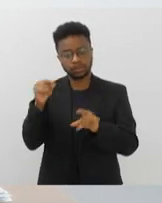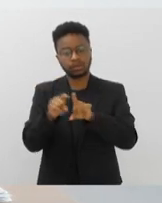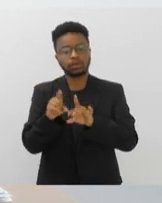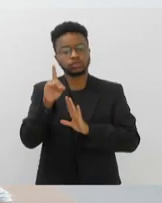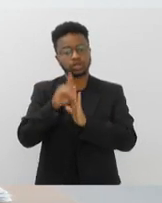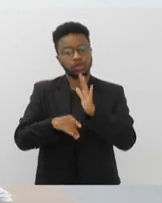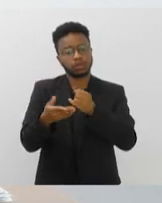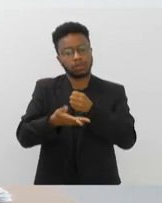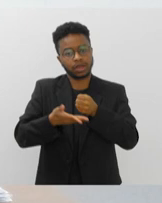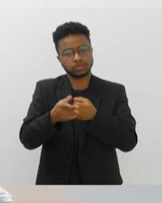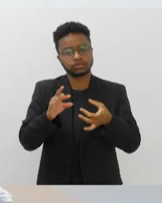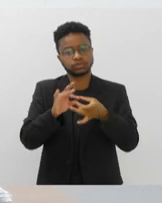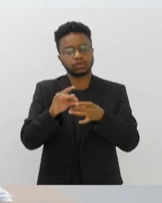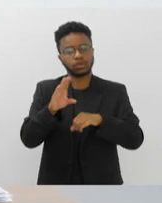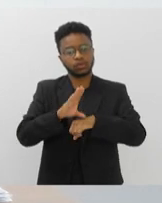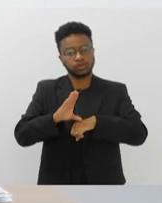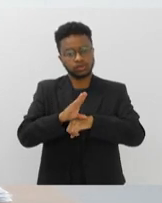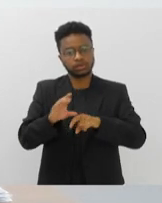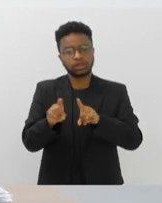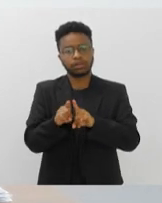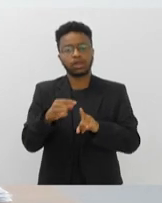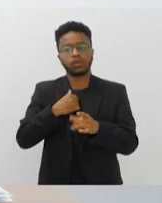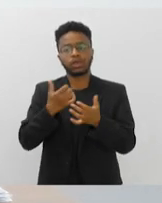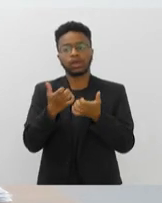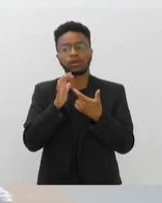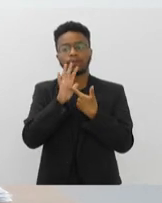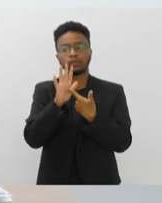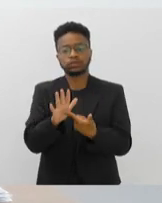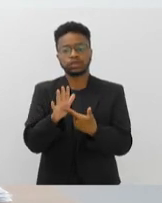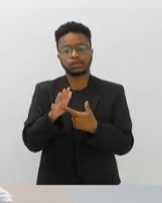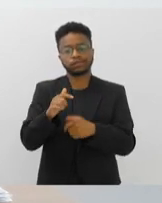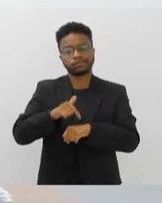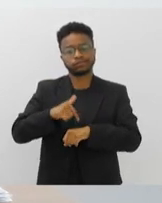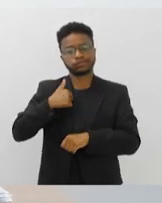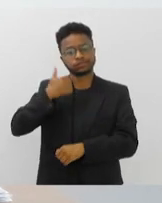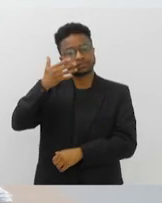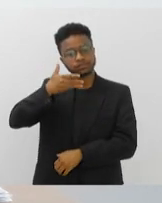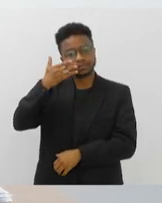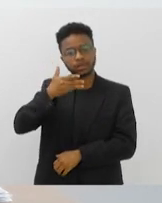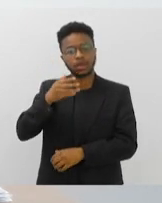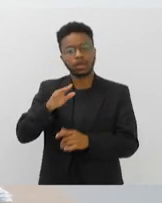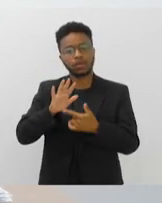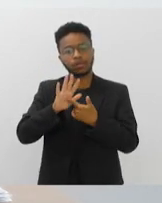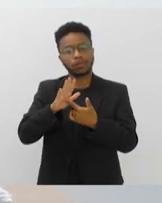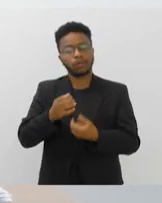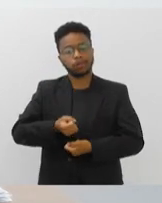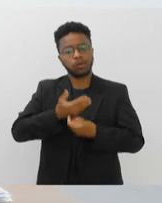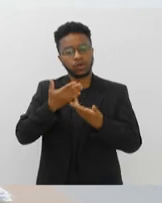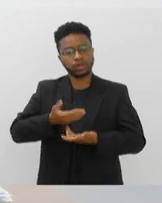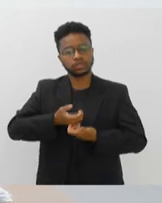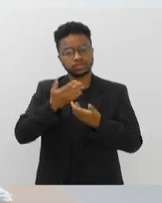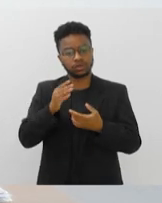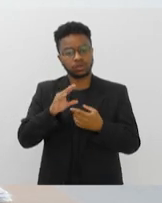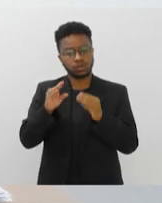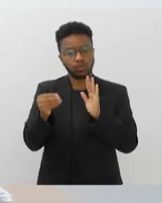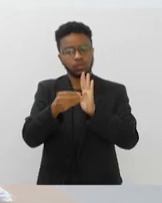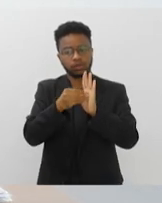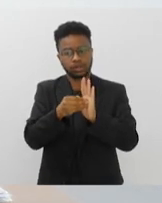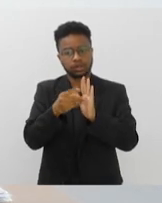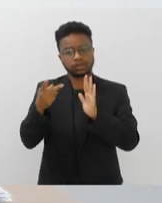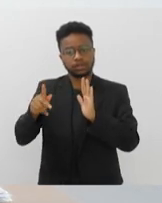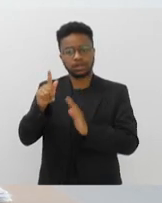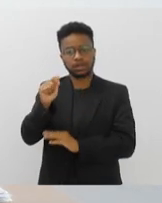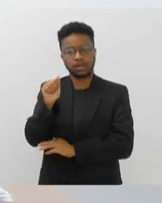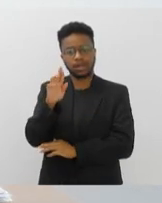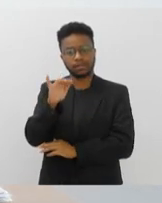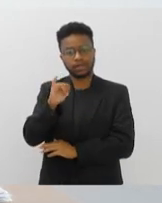Constituição e eu quero colocar aqui nessa minha fala trazer um pouco de poesia eh da Gabriela Mistral quando